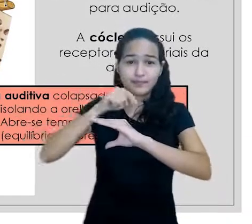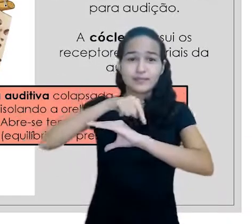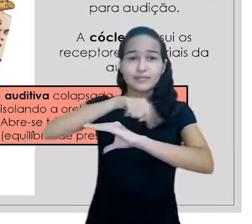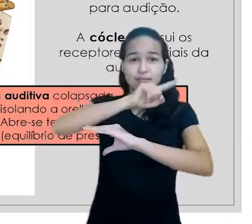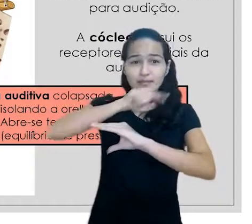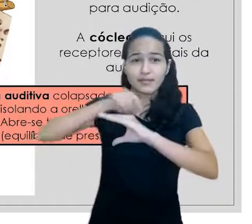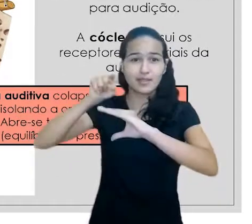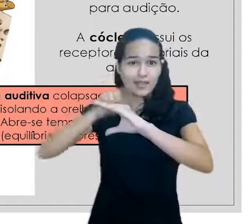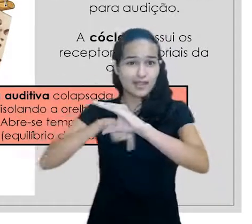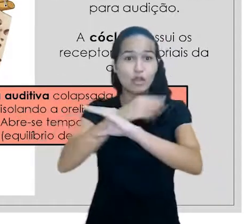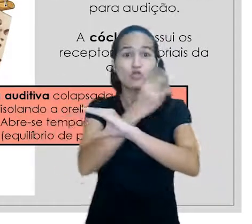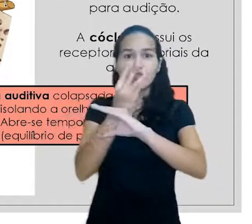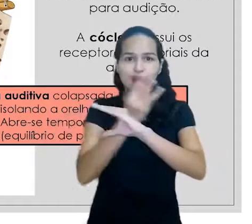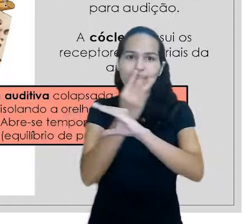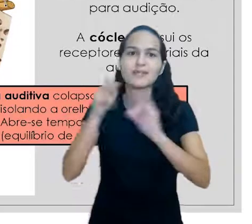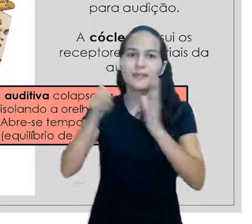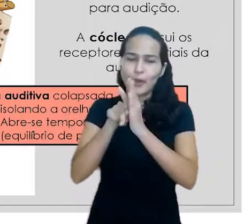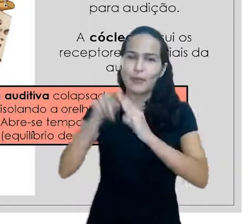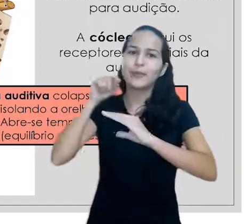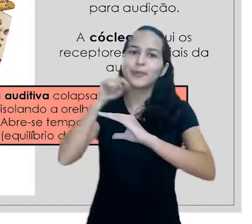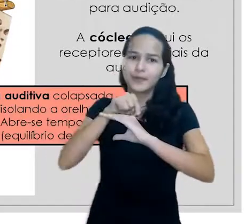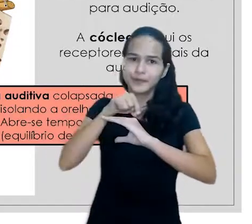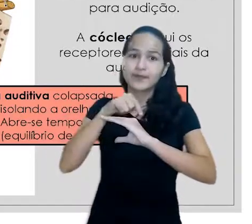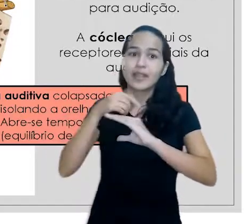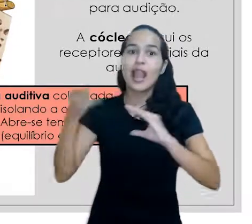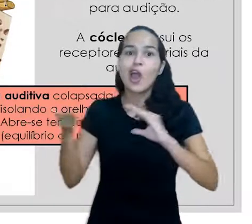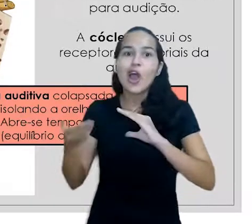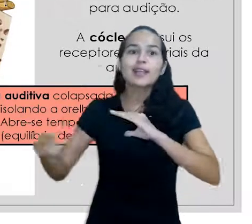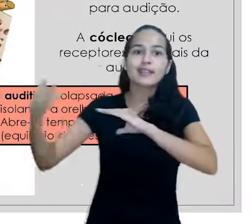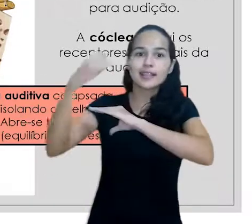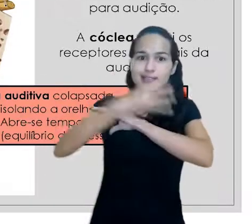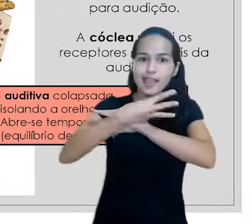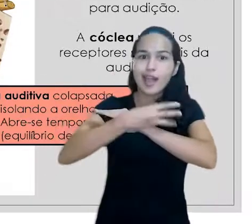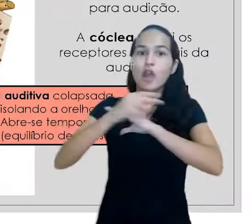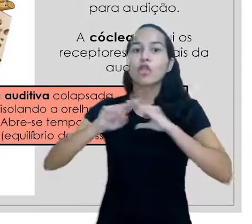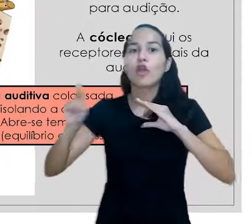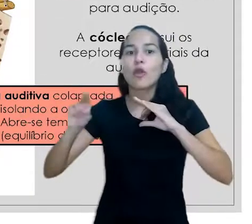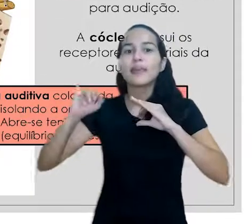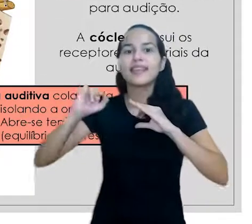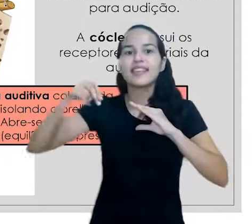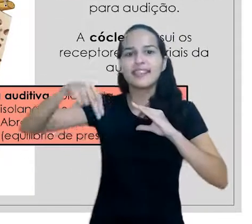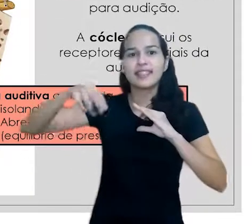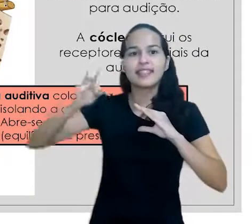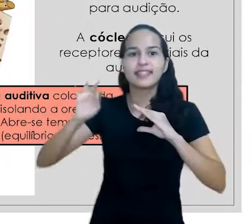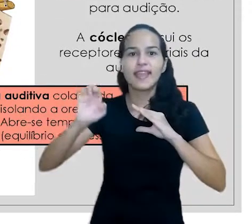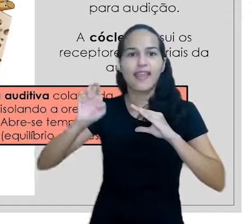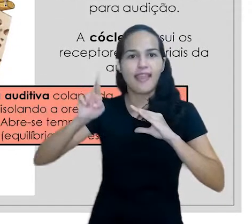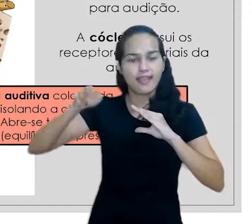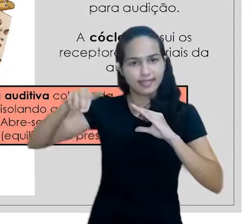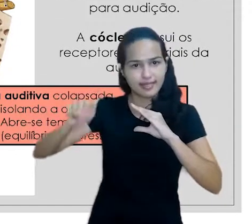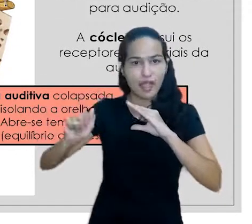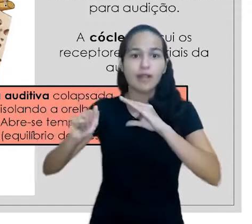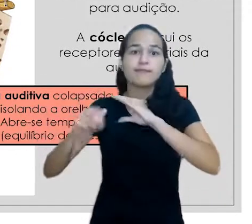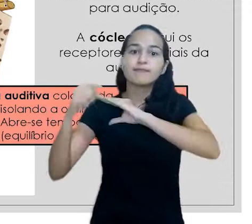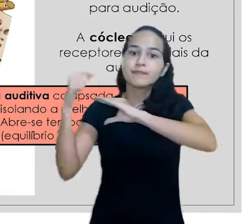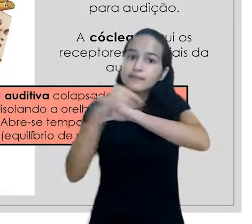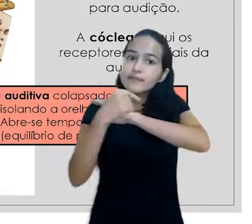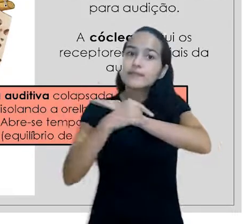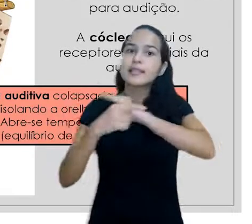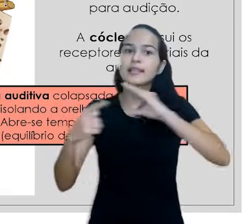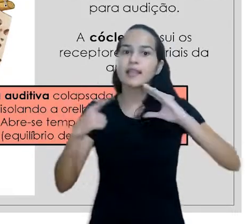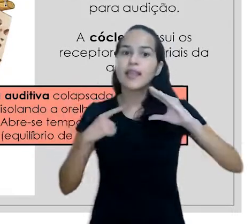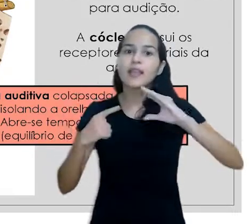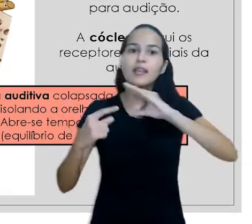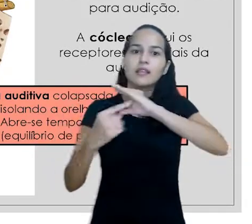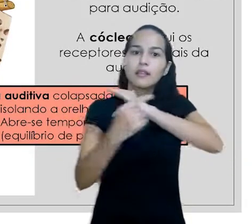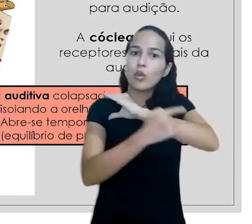a presença dos nervos sensitivos, que são importantes e imprescindíveis para a formação do som. Também gostaria